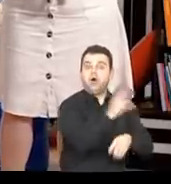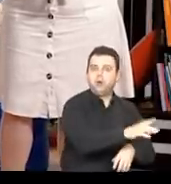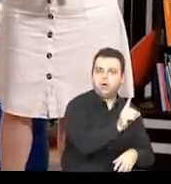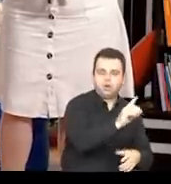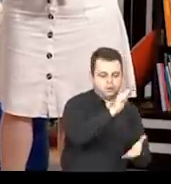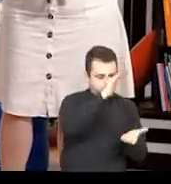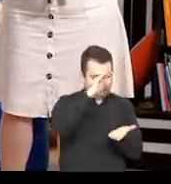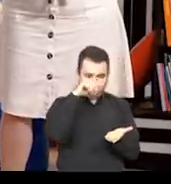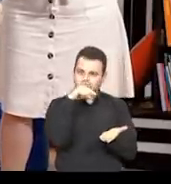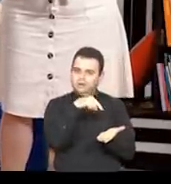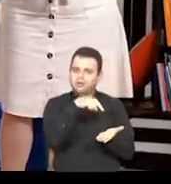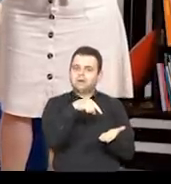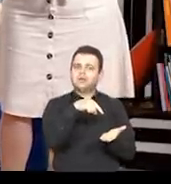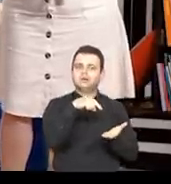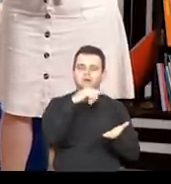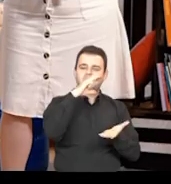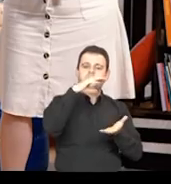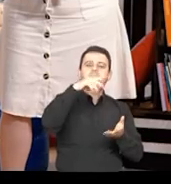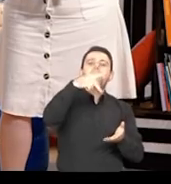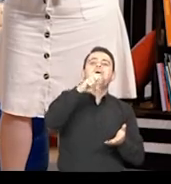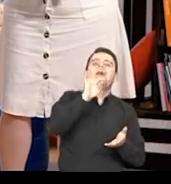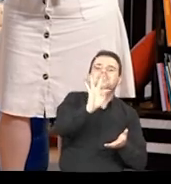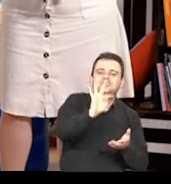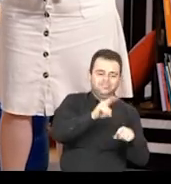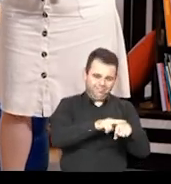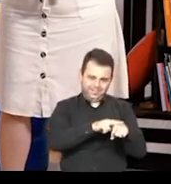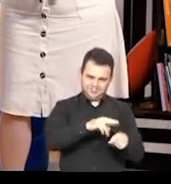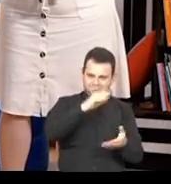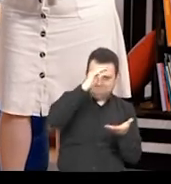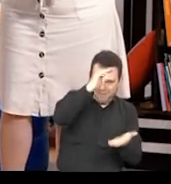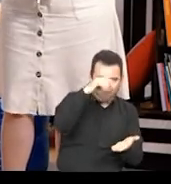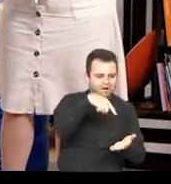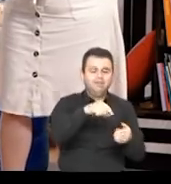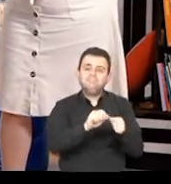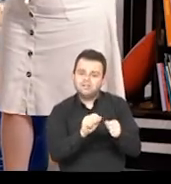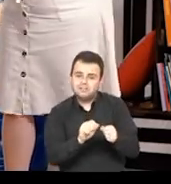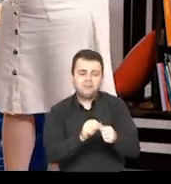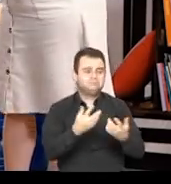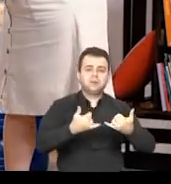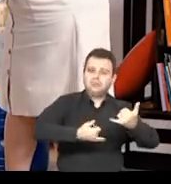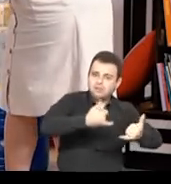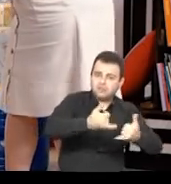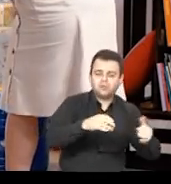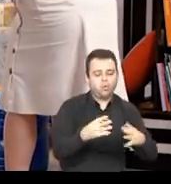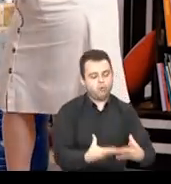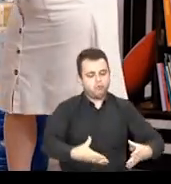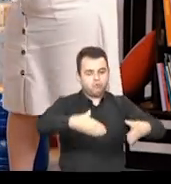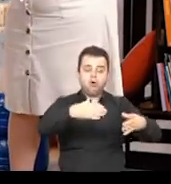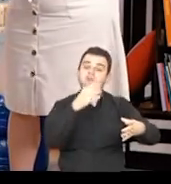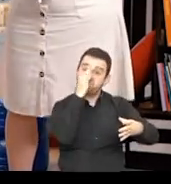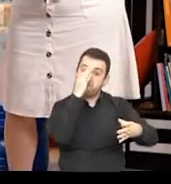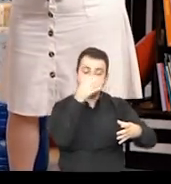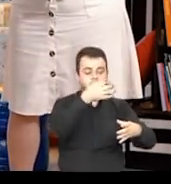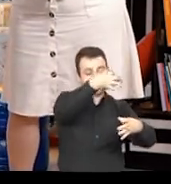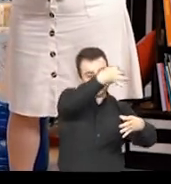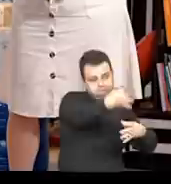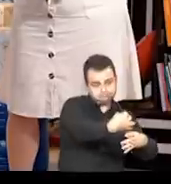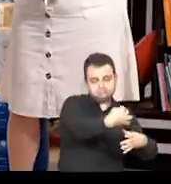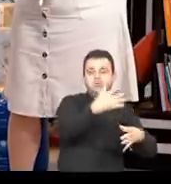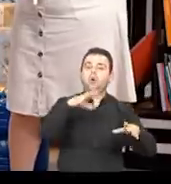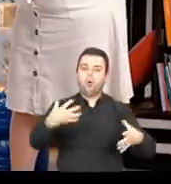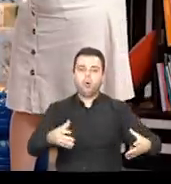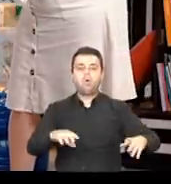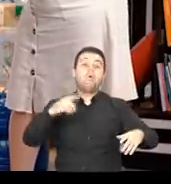que viraria um brinquedo, um instrumento, um vaso ou, por exemplo, um pneu, que pode virar um